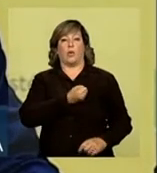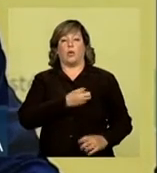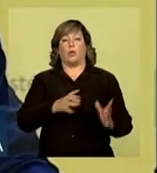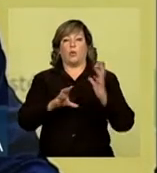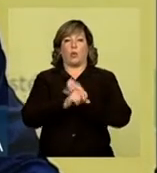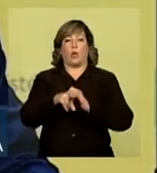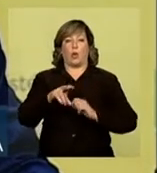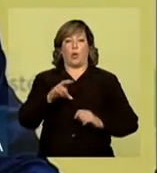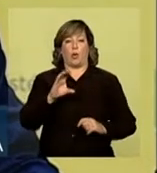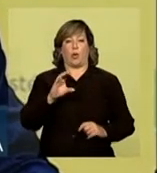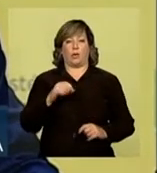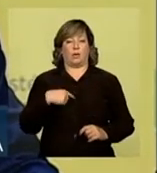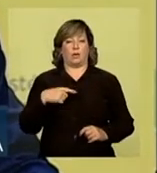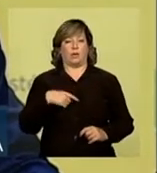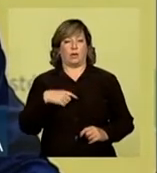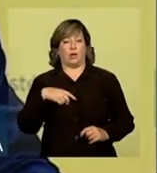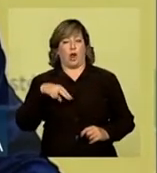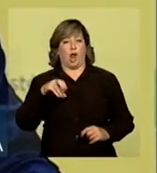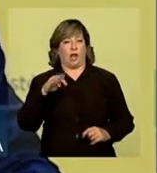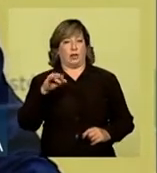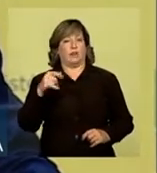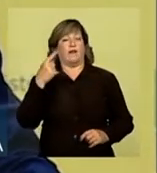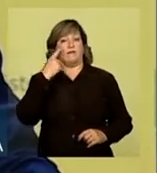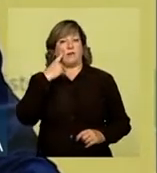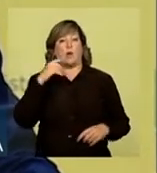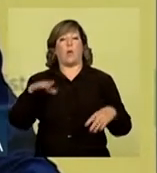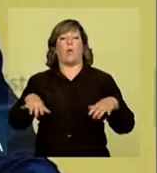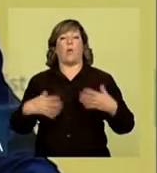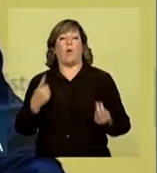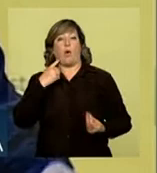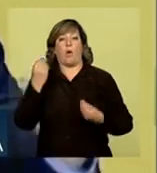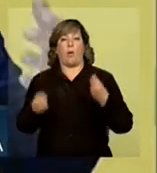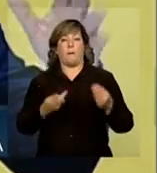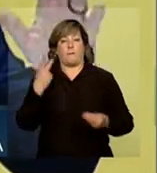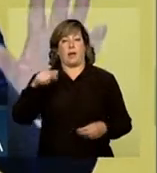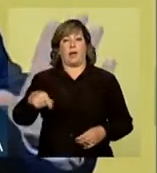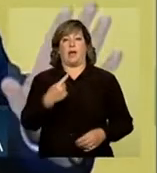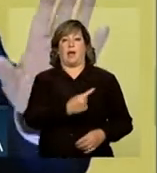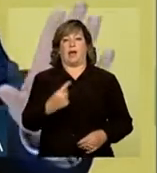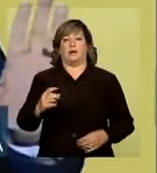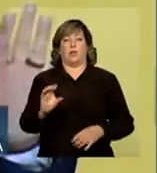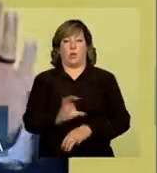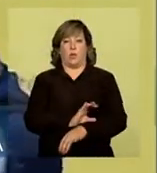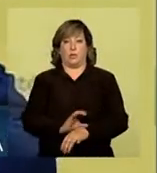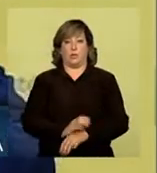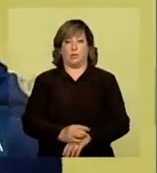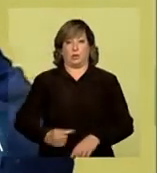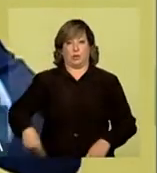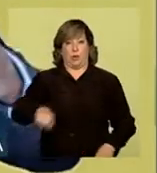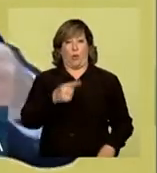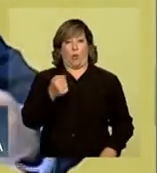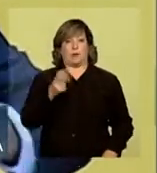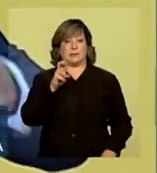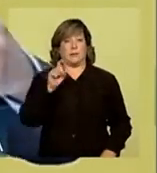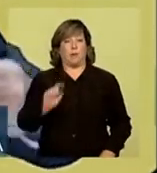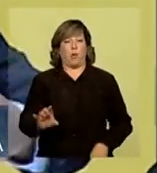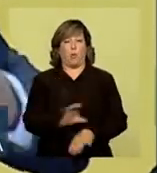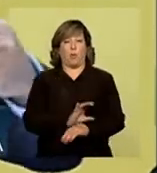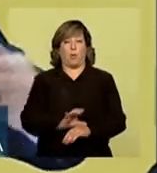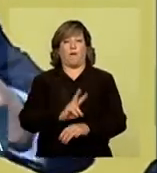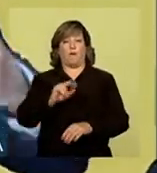qual é a linha de corte para cada curso um dos quase cinco mil cursos ele vai fazendo o corte vai